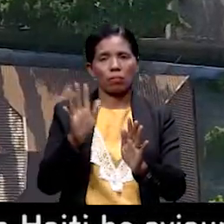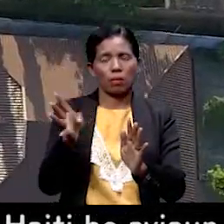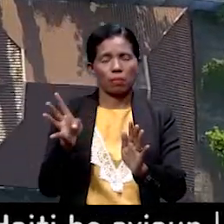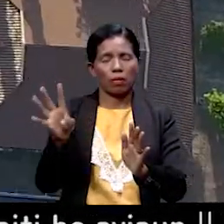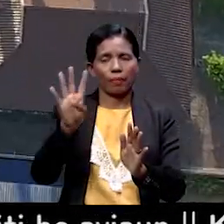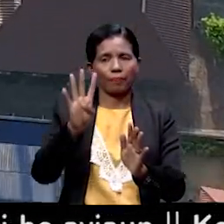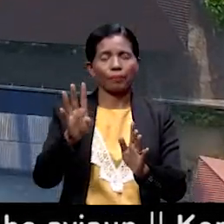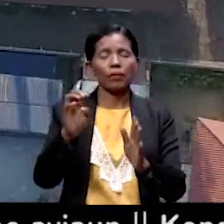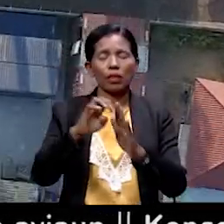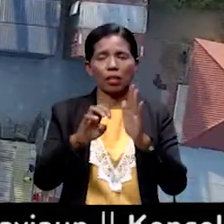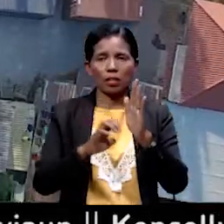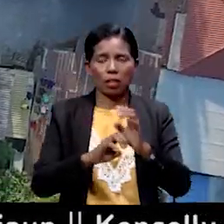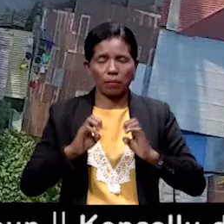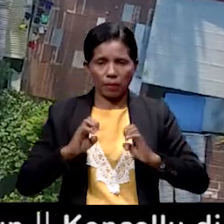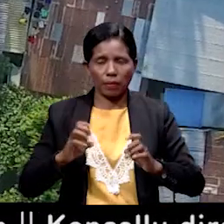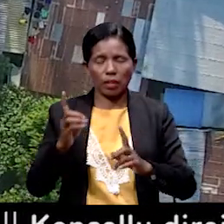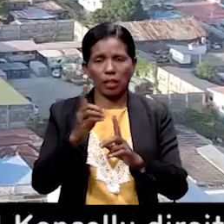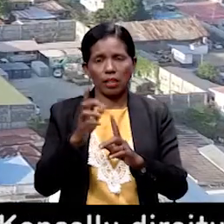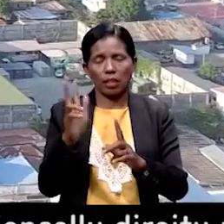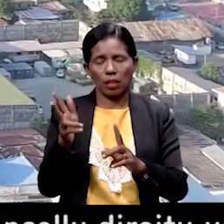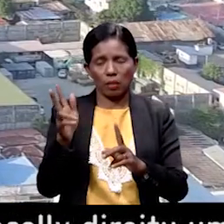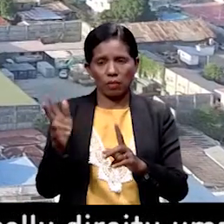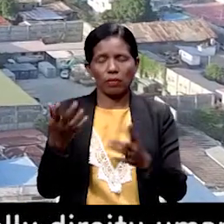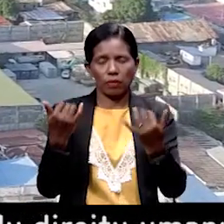san resensia tama ing vigor iha lorong tolu lulu fulane